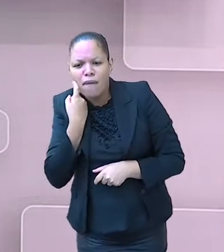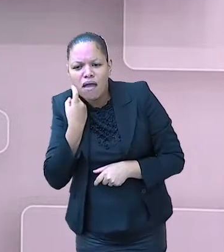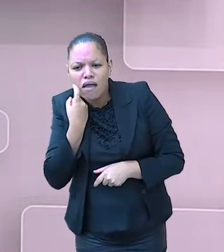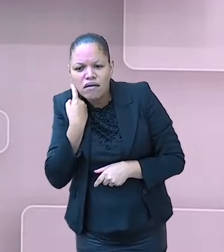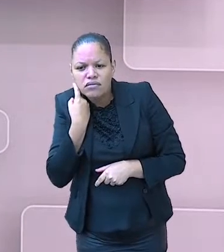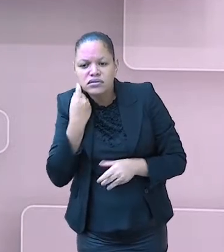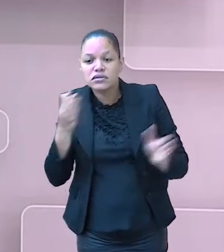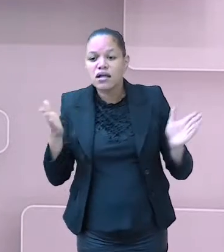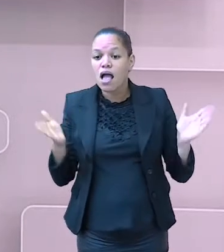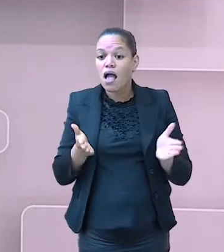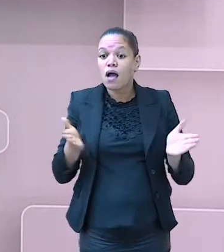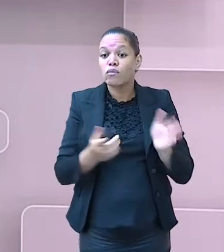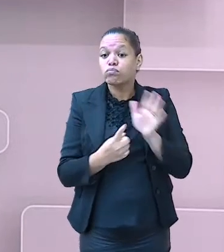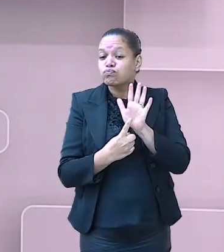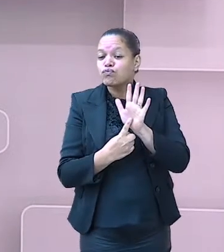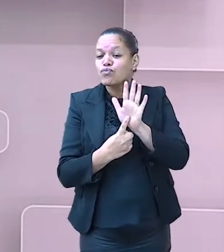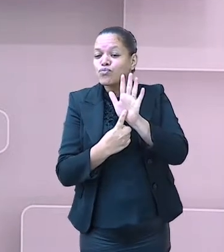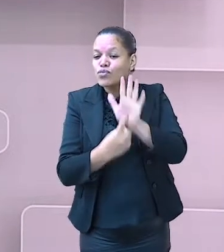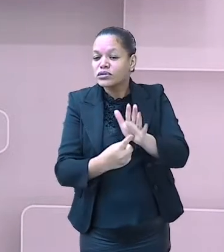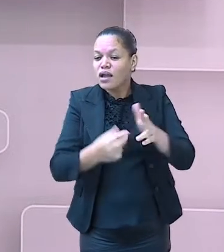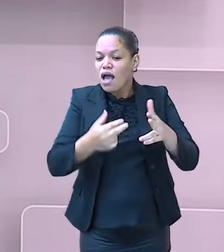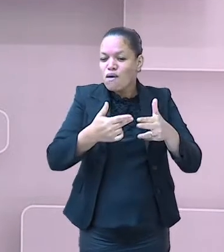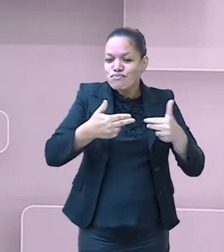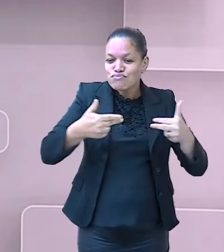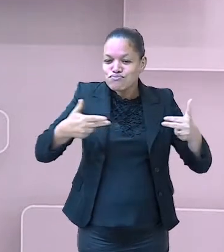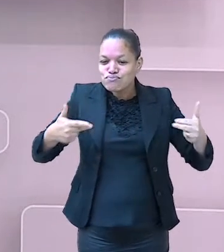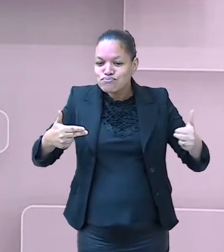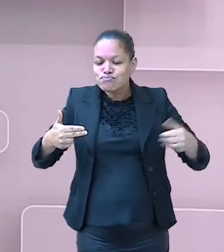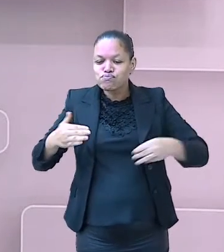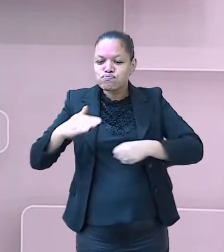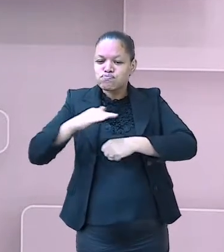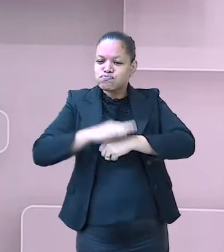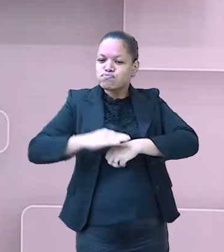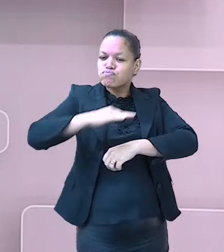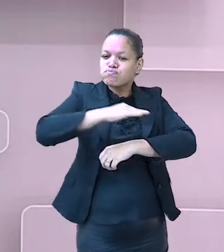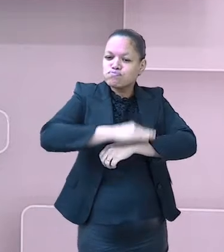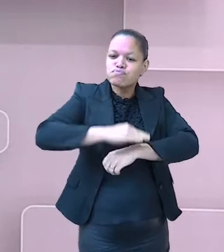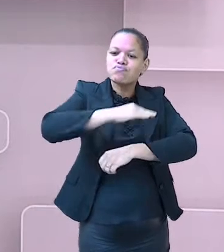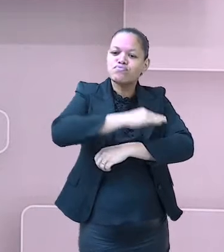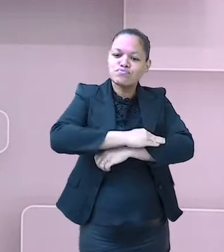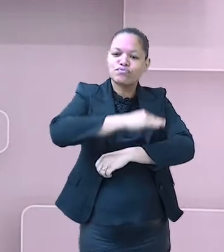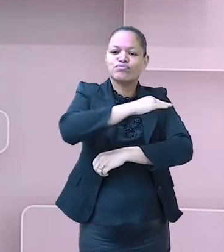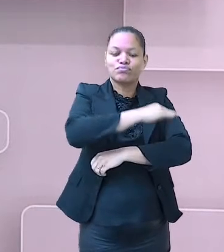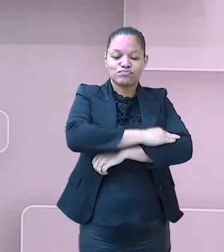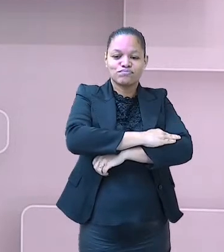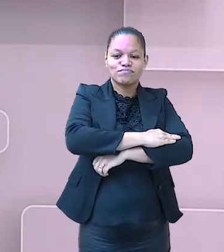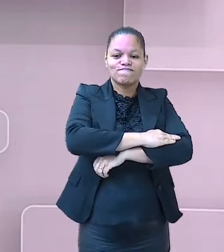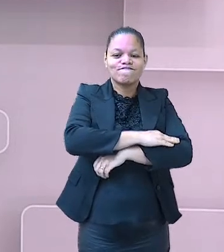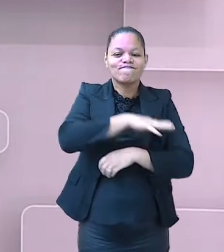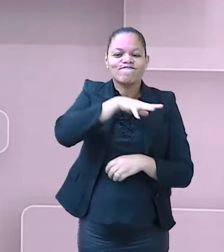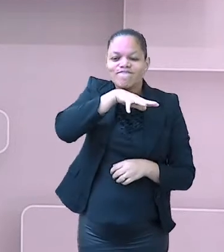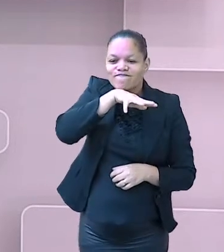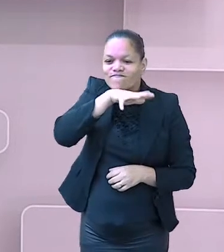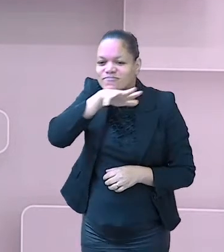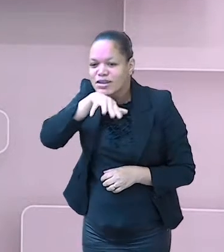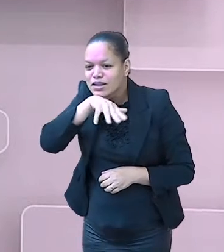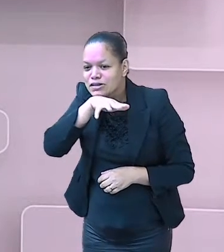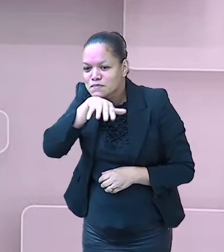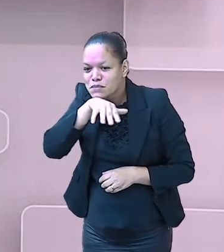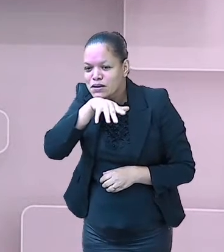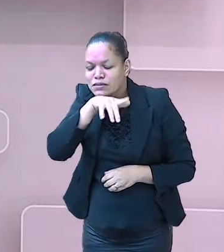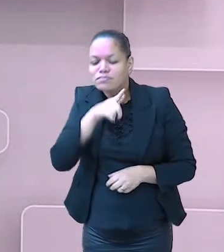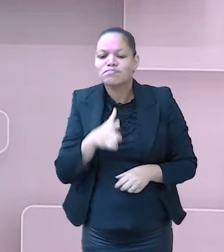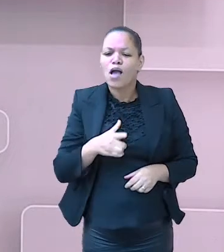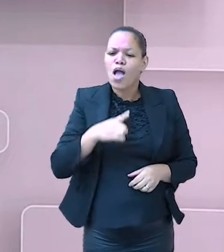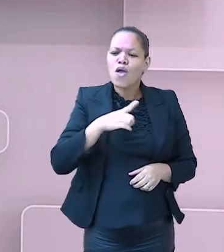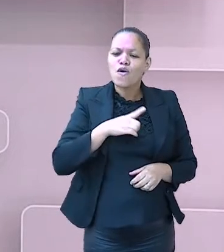de vertebrados, que são animais que possuem estrutura óssea, que possuem coluna vertebral,